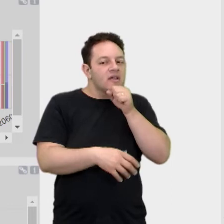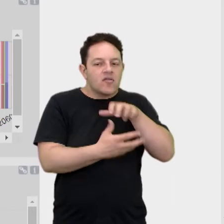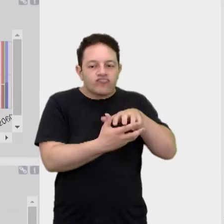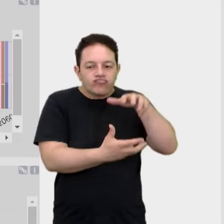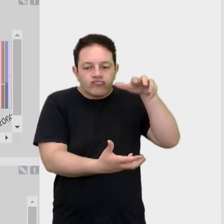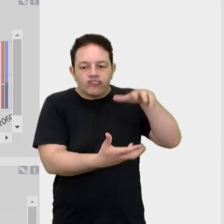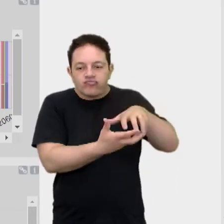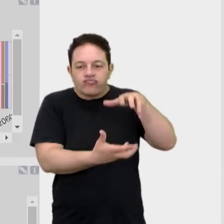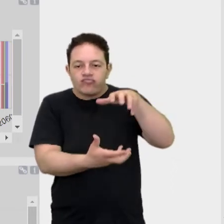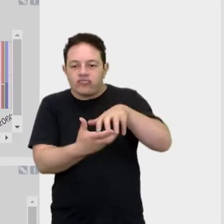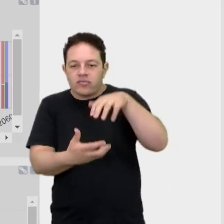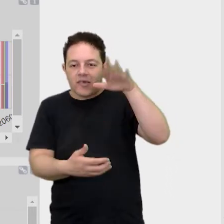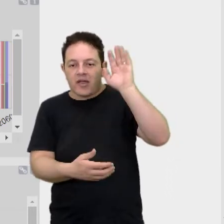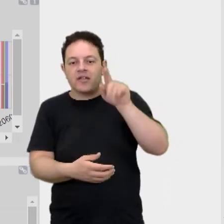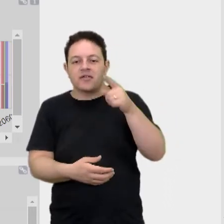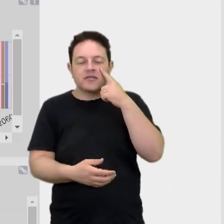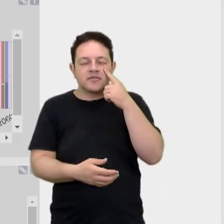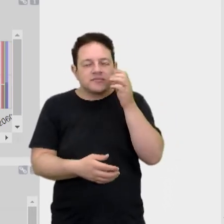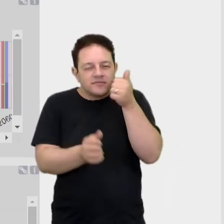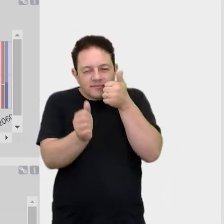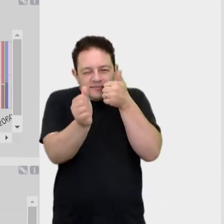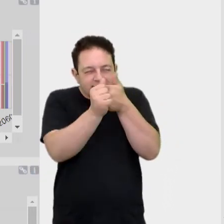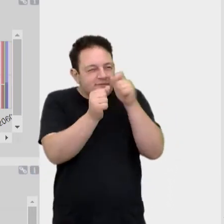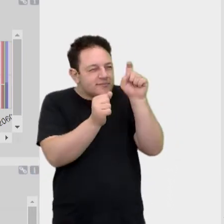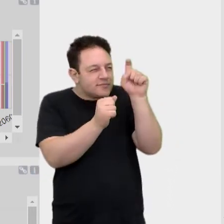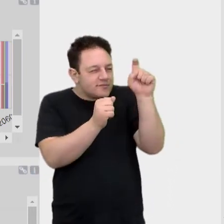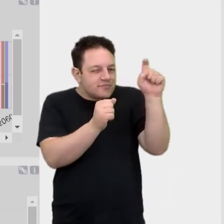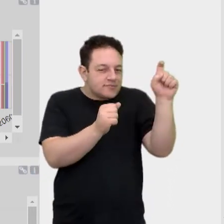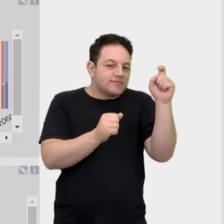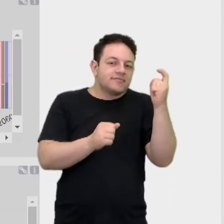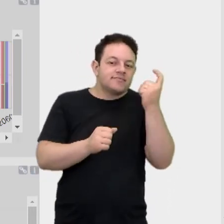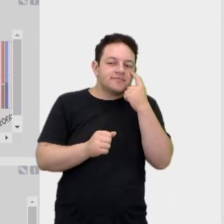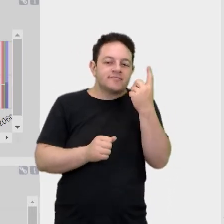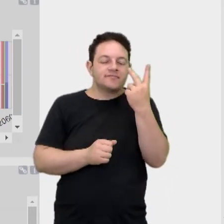colocar aqui, tentar mais próximo possível para